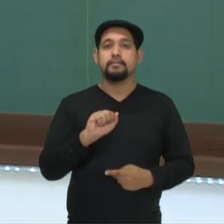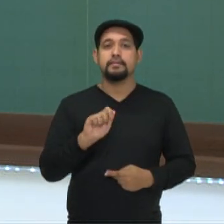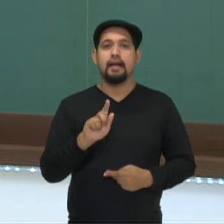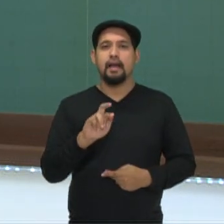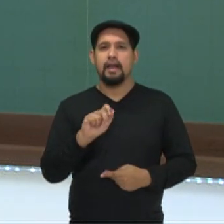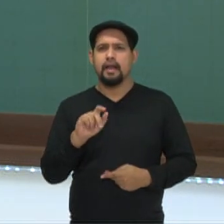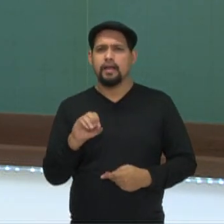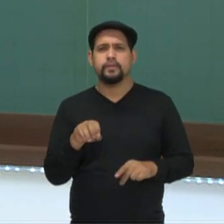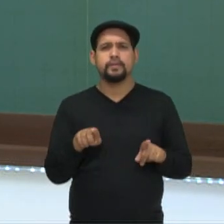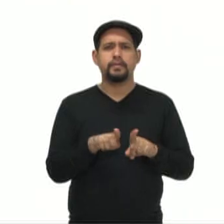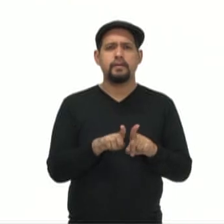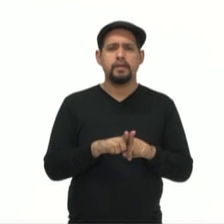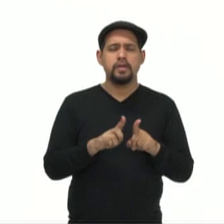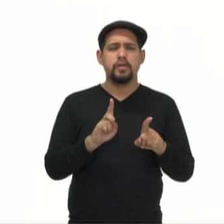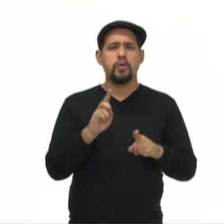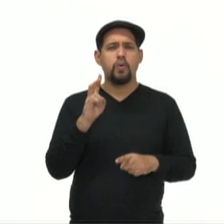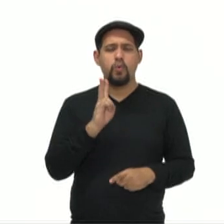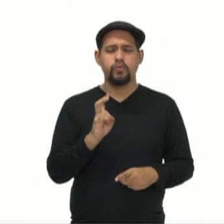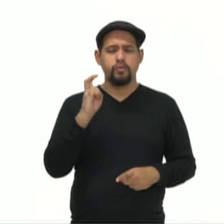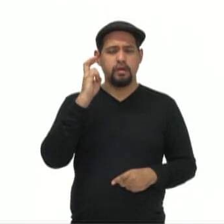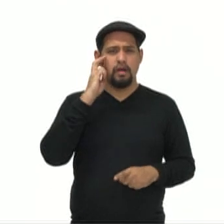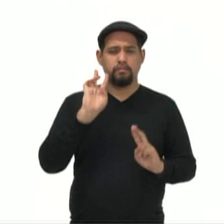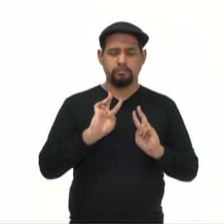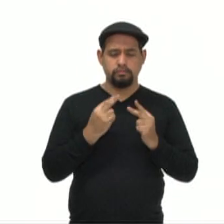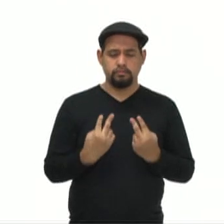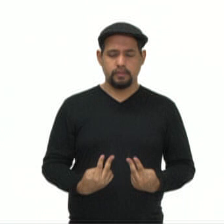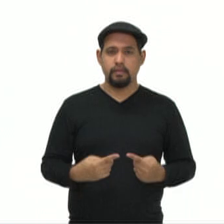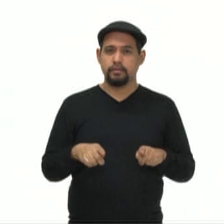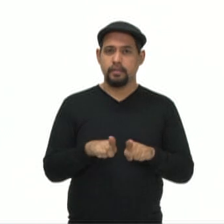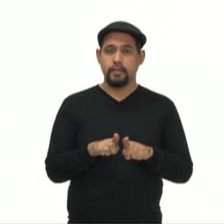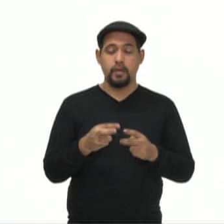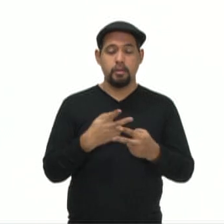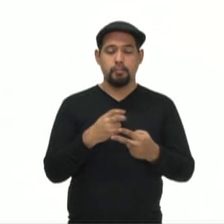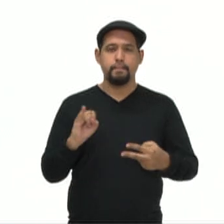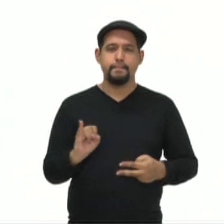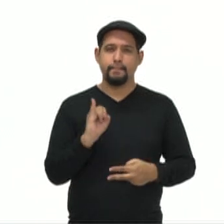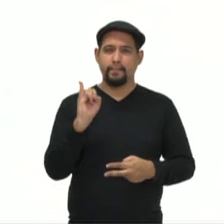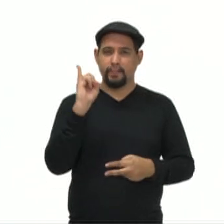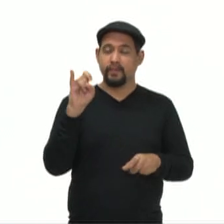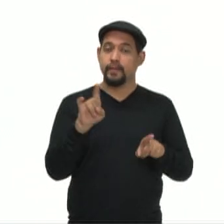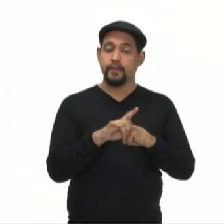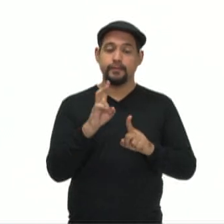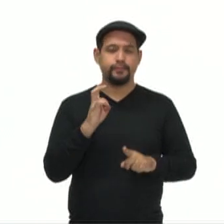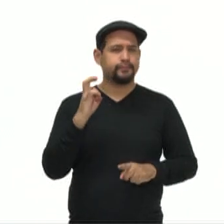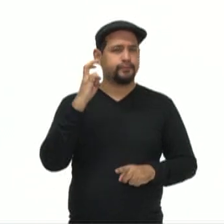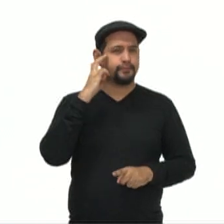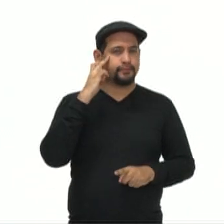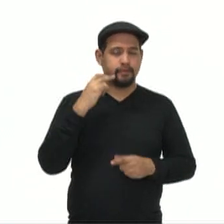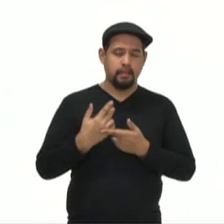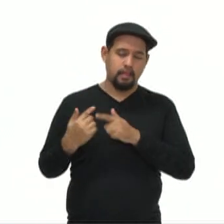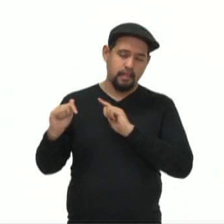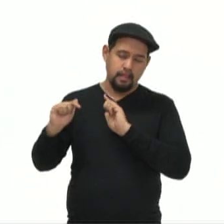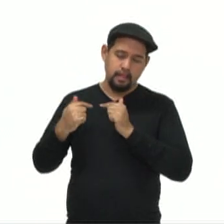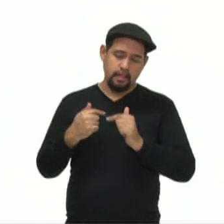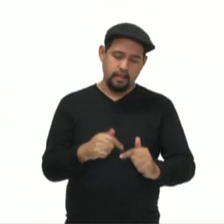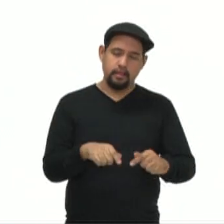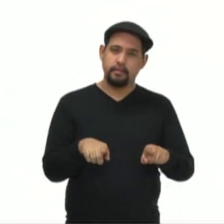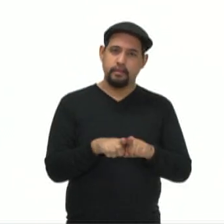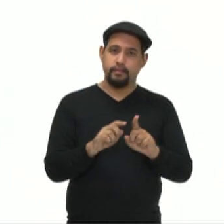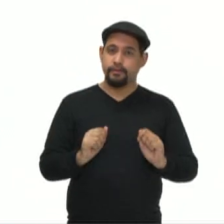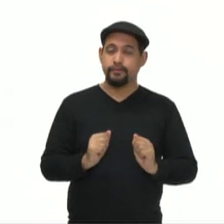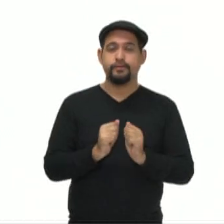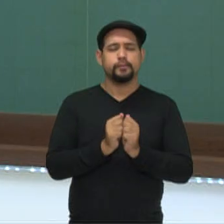Também são patrimônio histórico e cultural da humanidade e são fundamentais para a cultura, para a tradição, por meio dos lugares